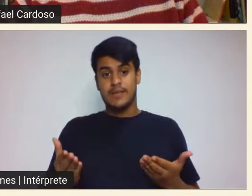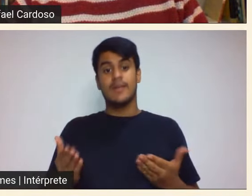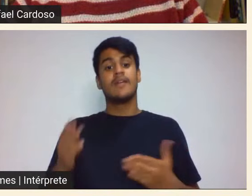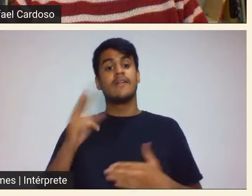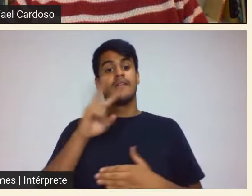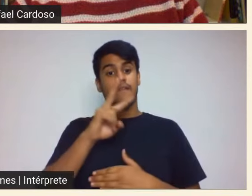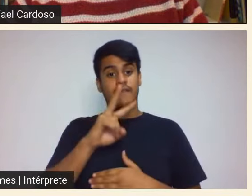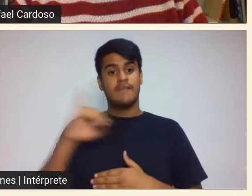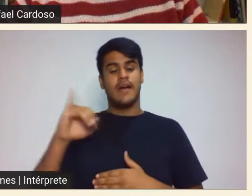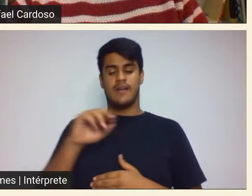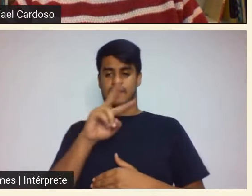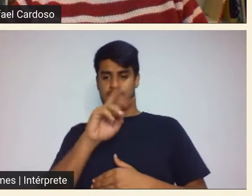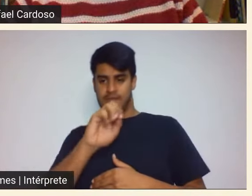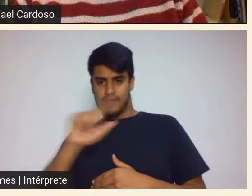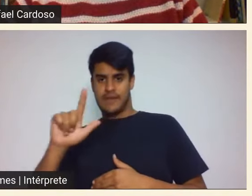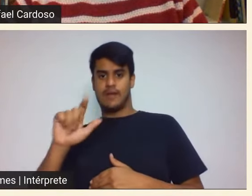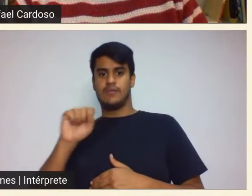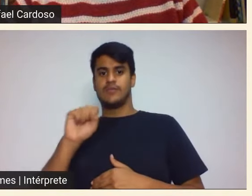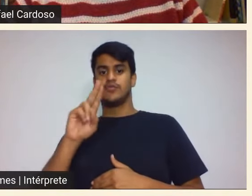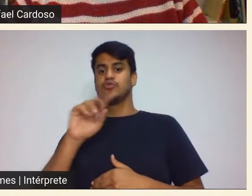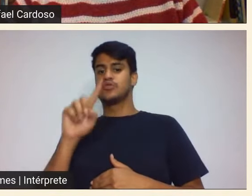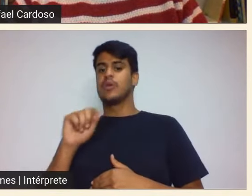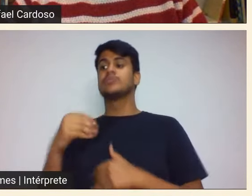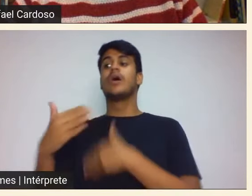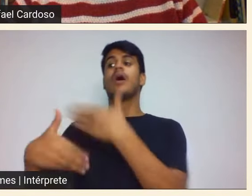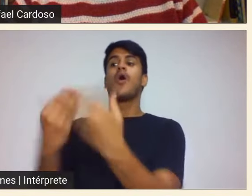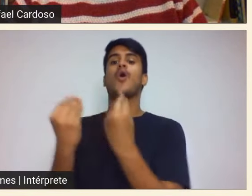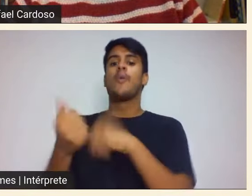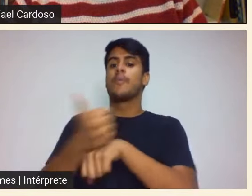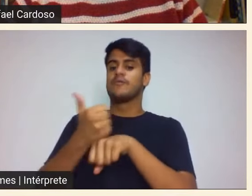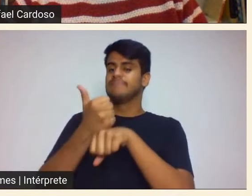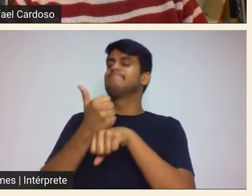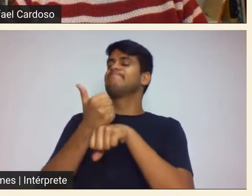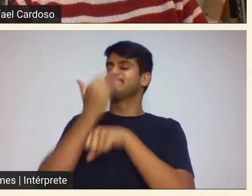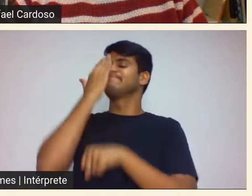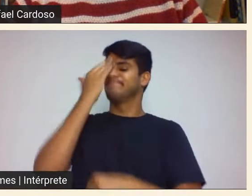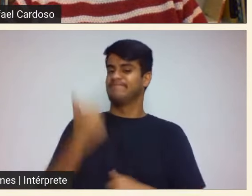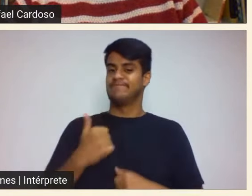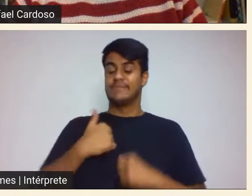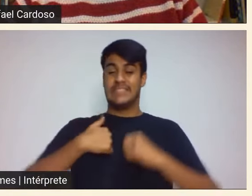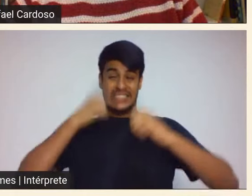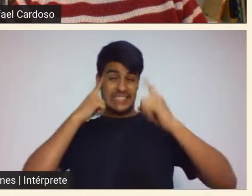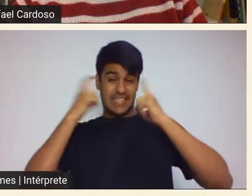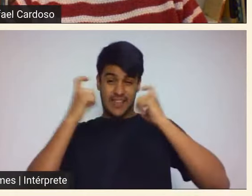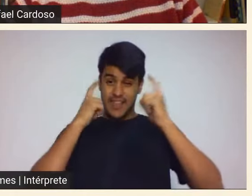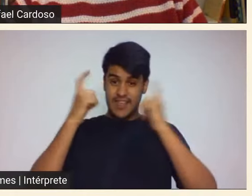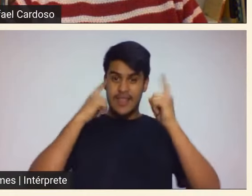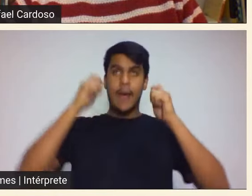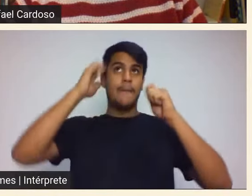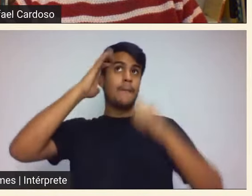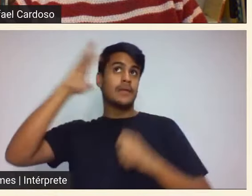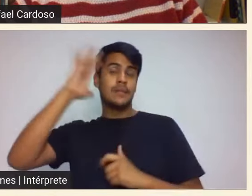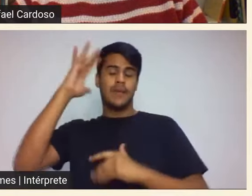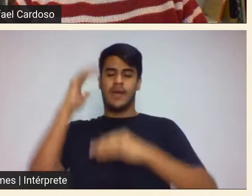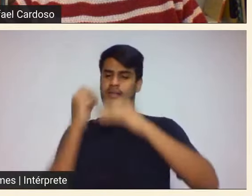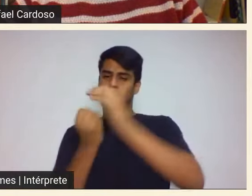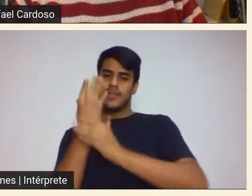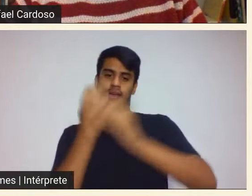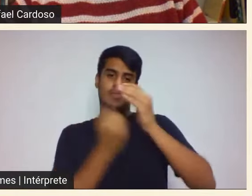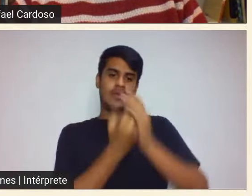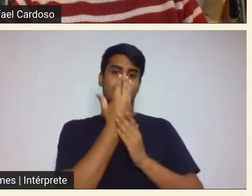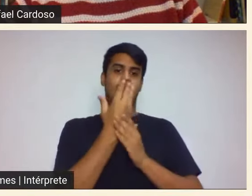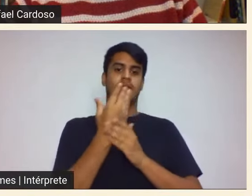Val Souza daqui para frente. Ideias, pensamento e criação